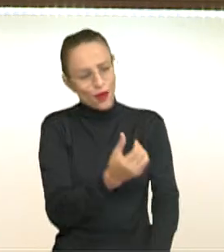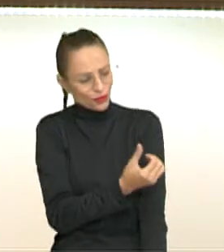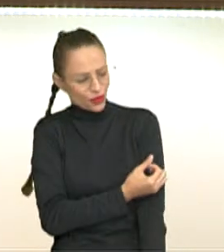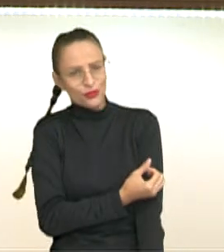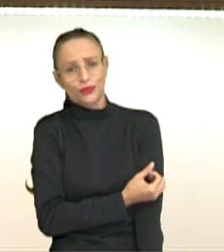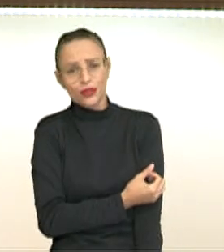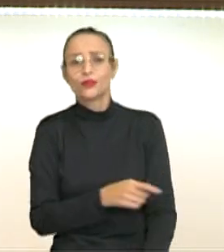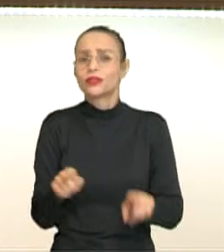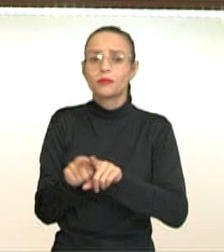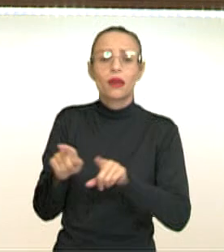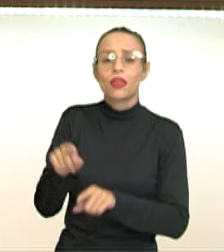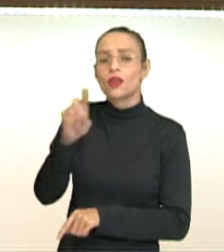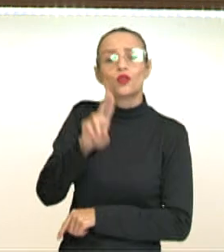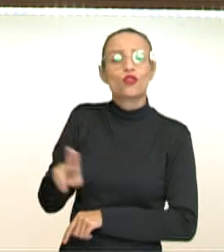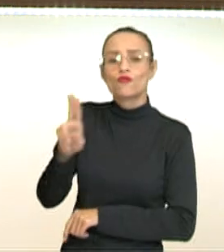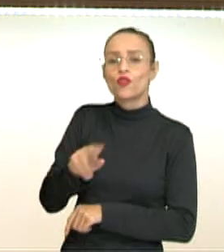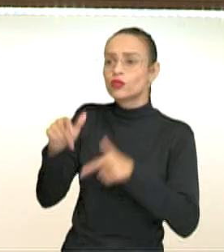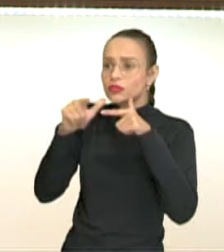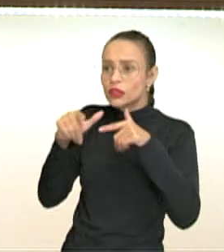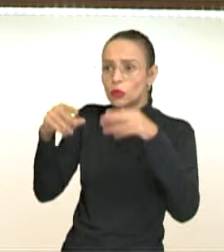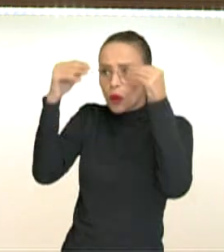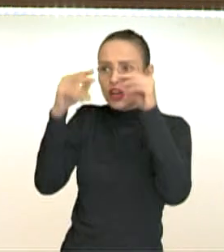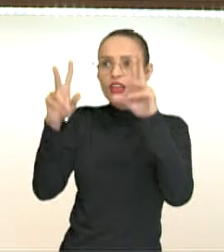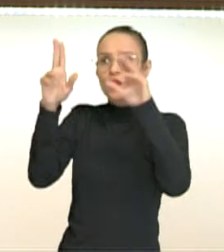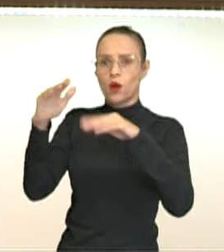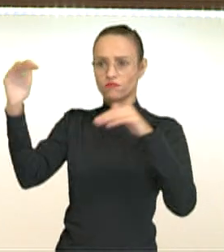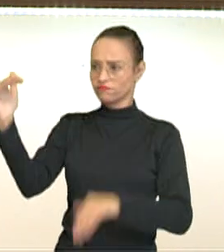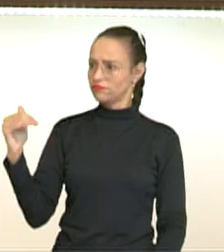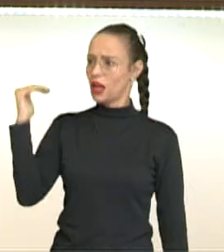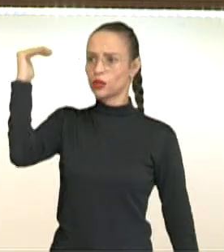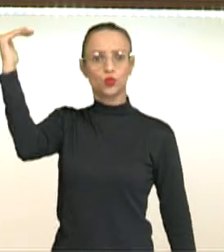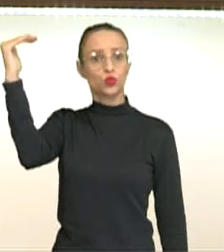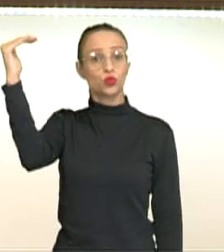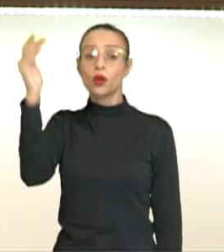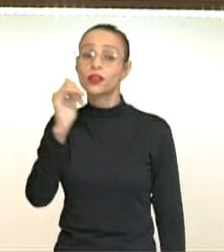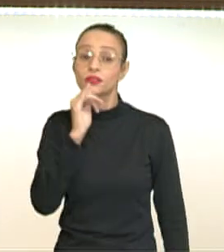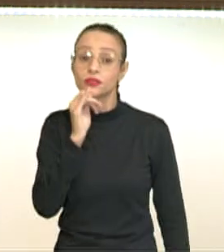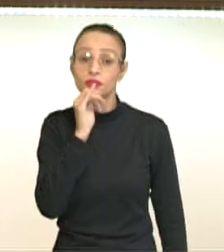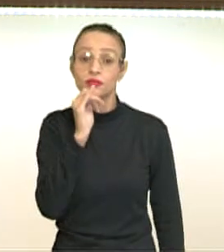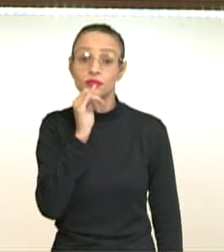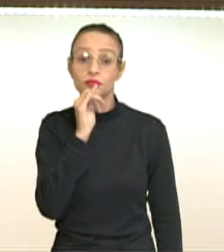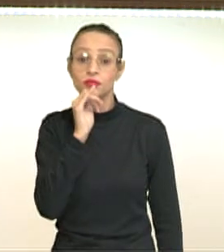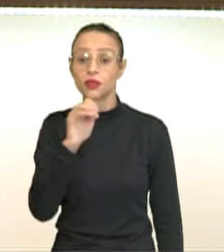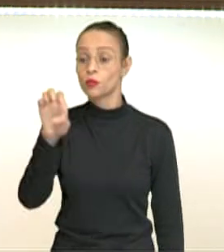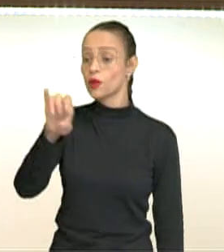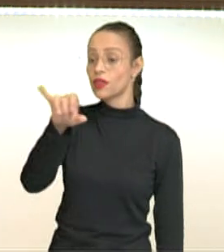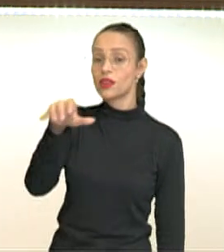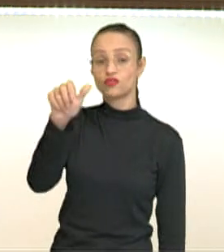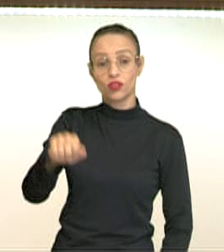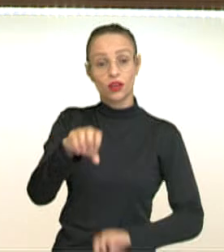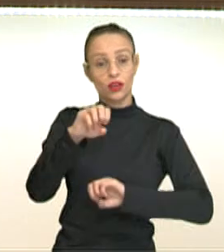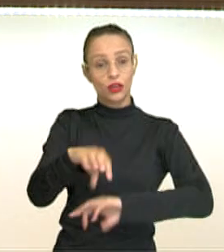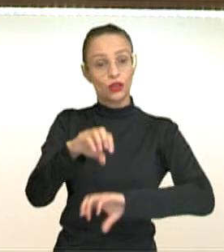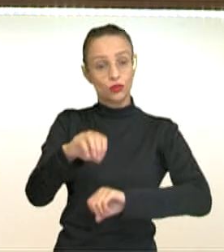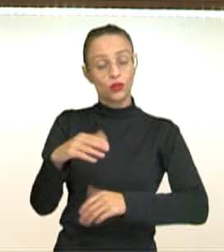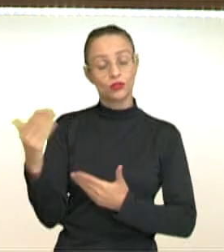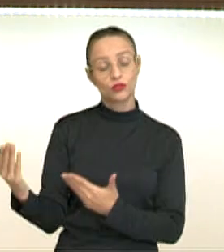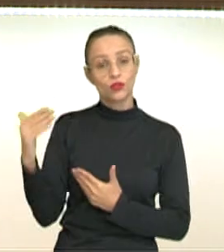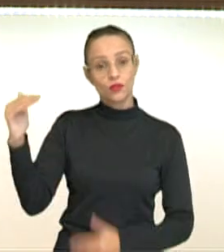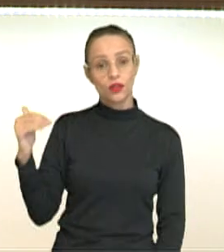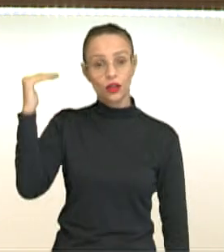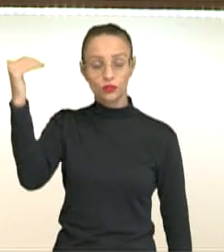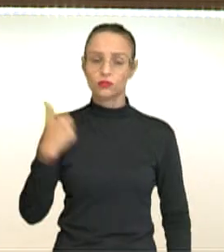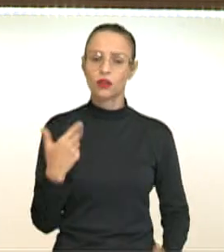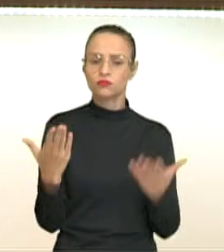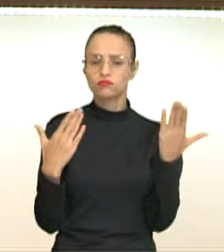6º ano e nem uma linguagem mais adulta como eu utilizaria com a educação de jovens e adultos, por exemplo. Eu converso